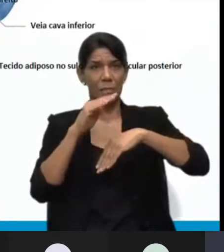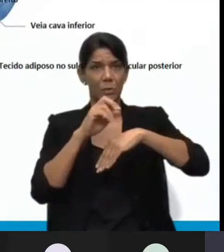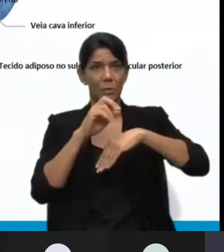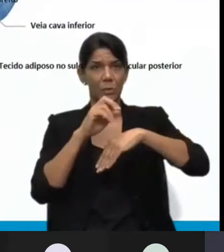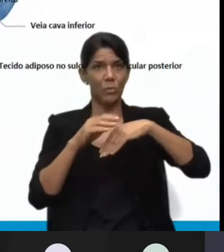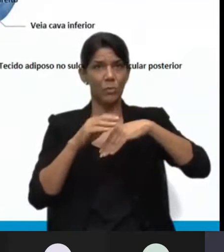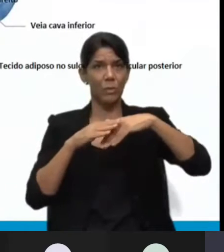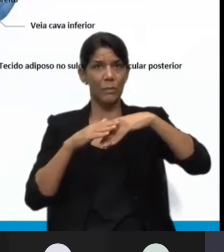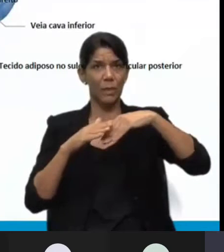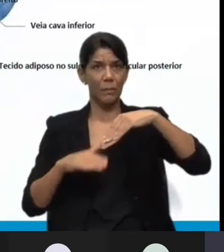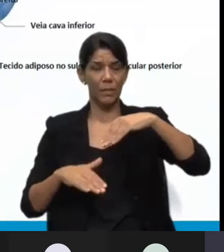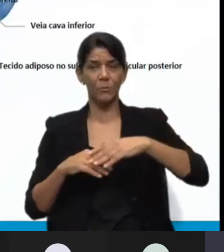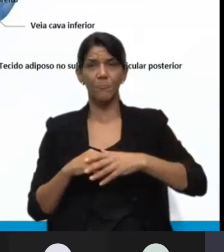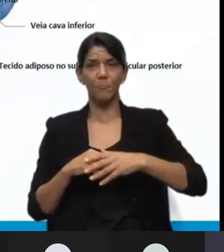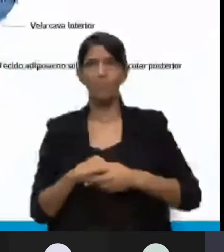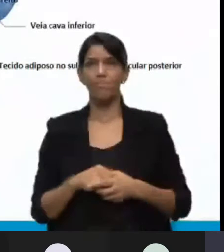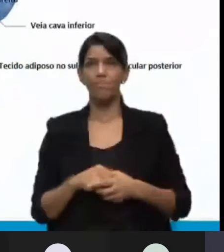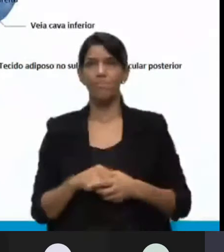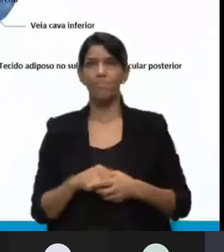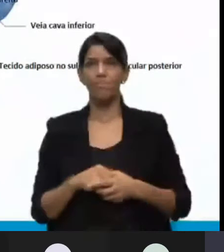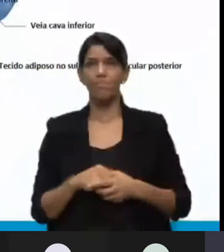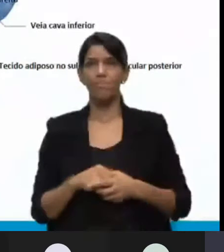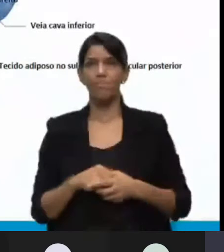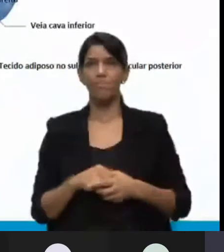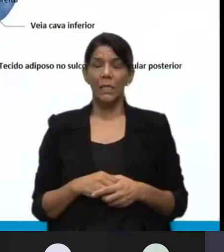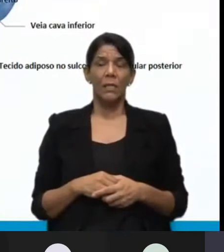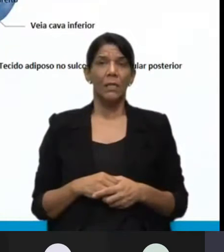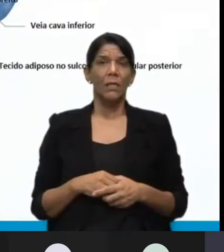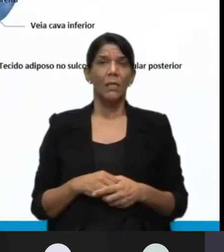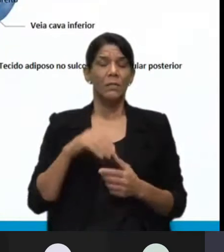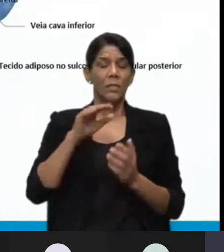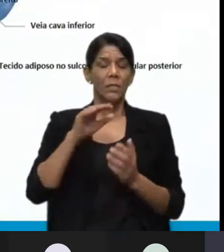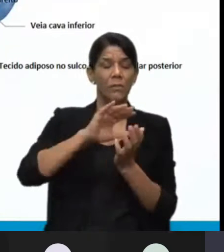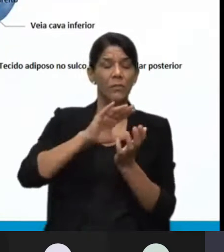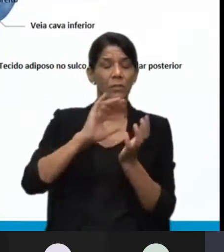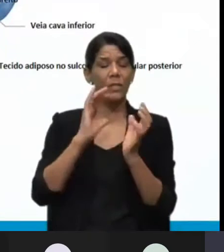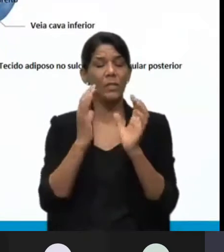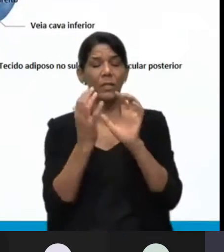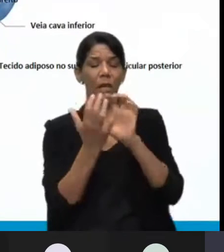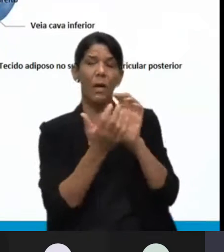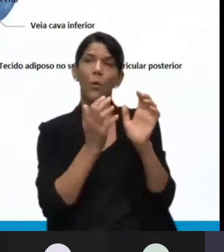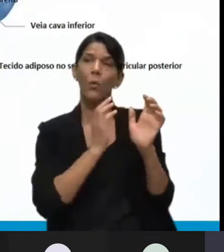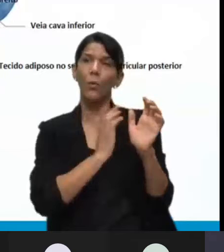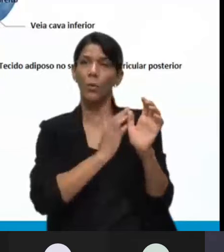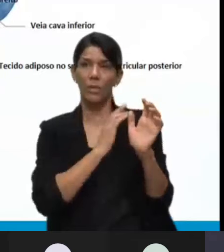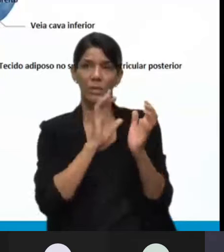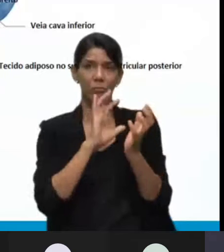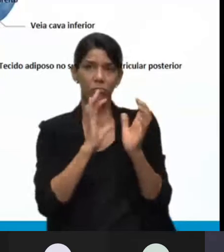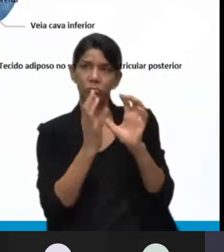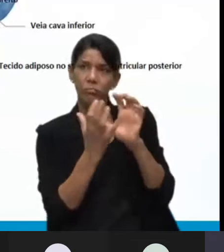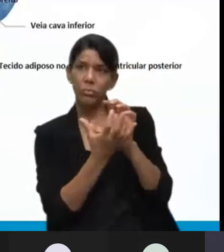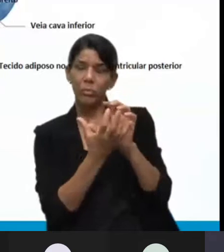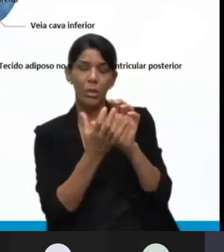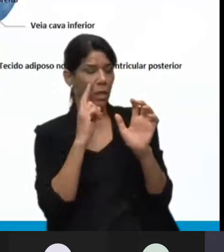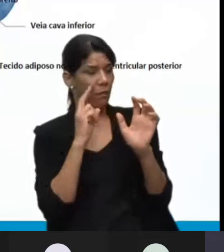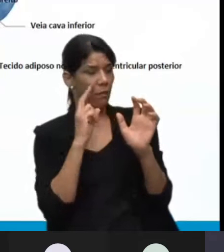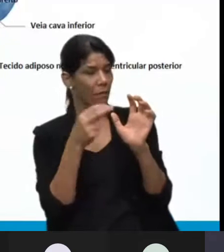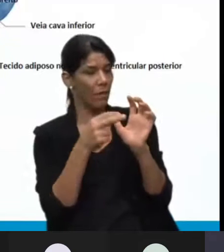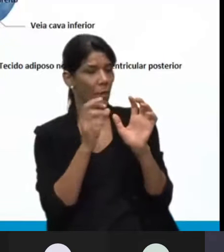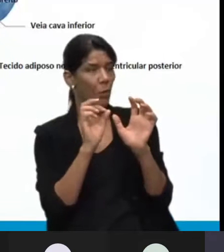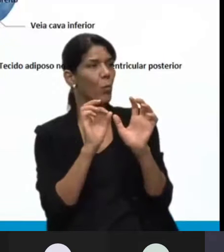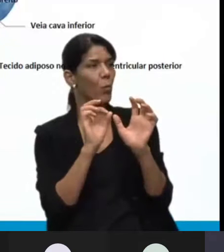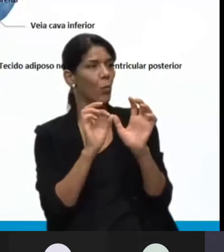baixo do sulco. Na face posterior do coração, ou seja, a gente virar o coração, né? Olhar a costa ali do coração, o que que a